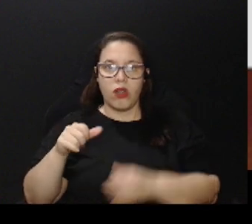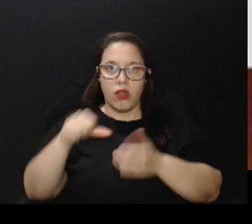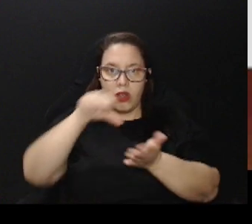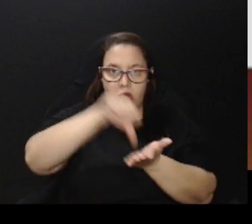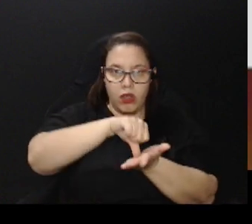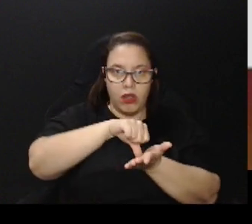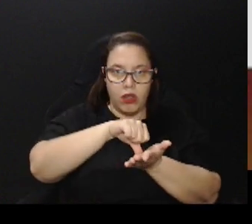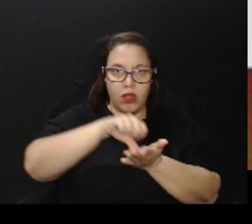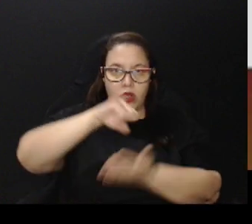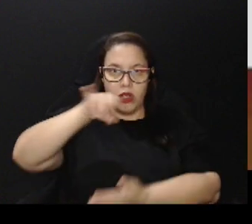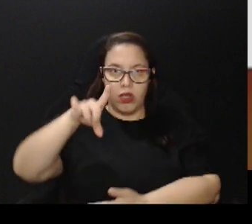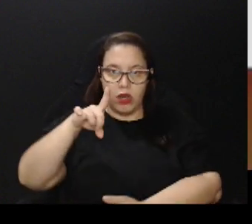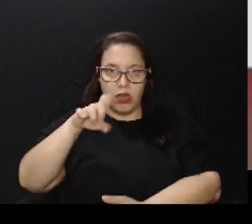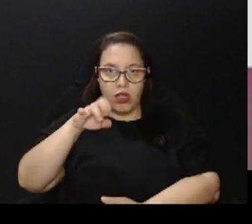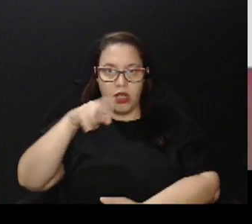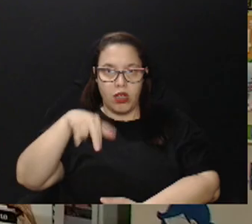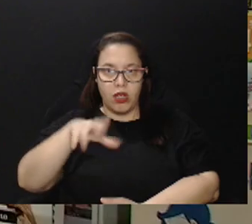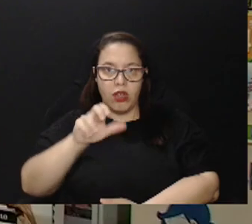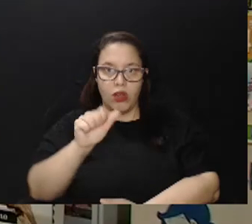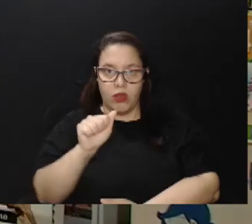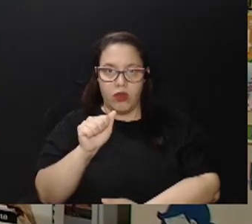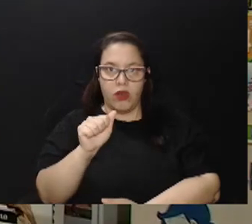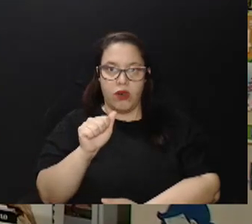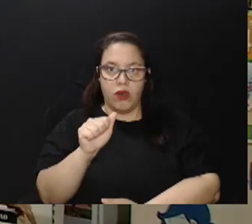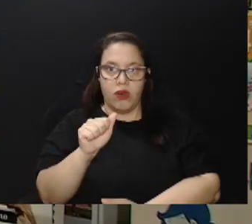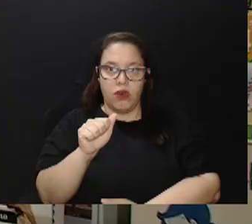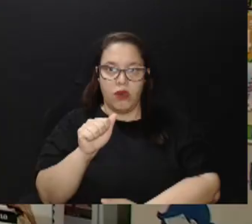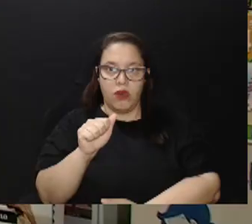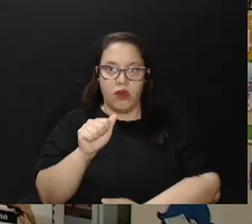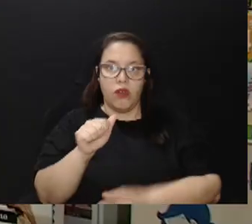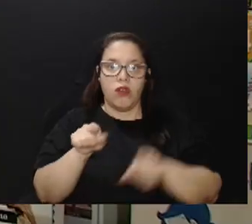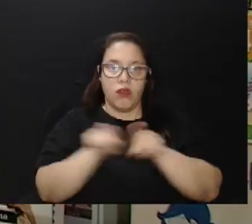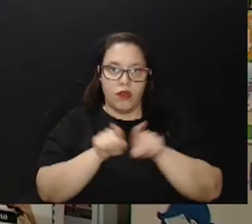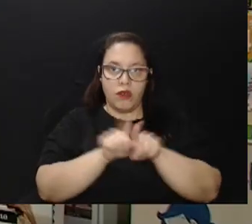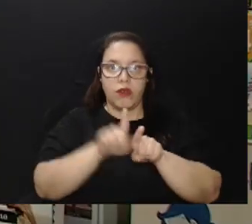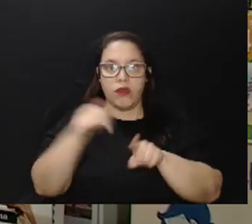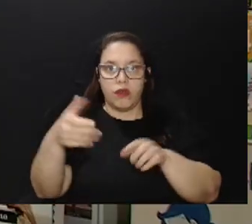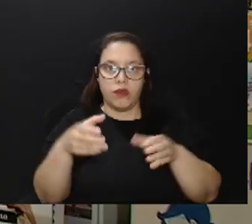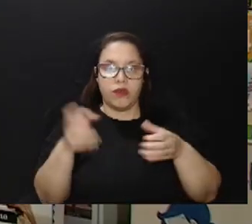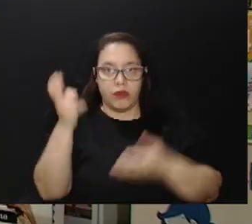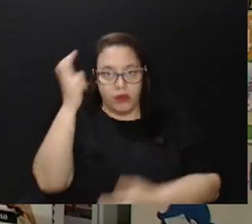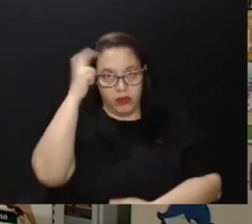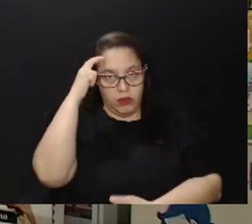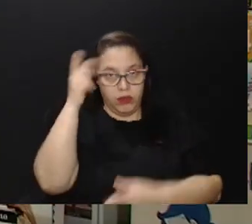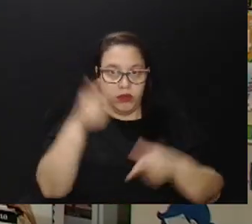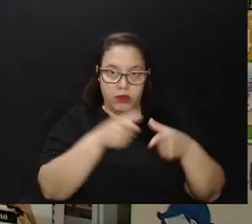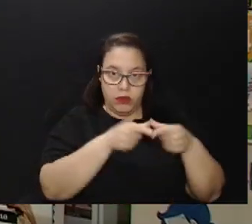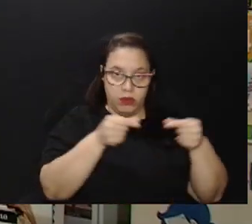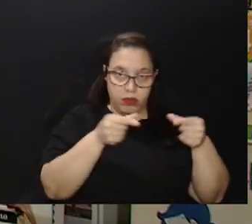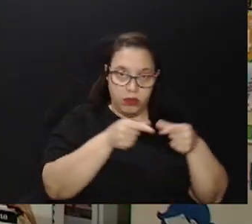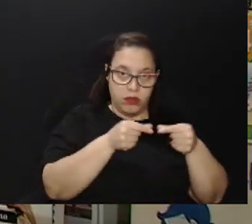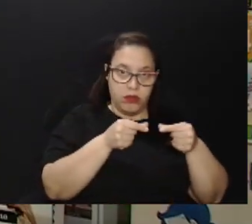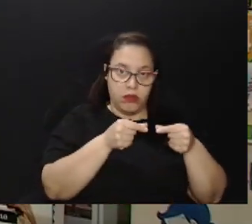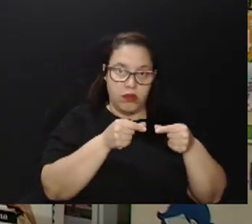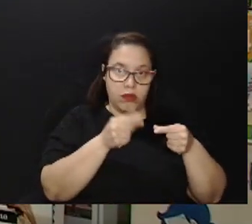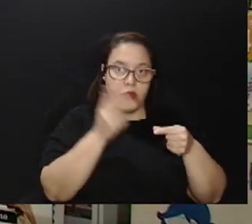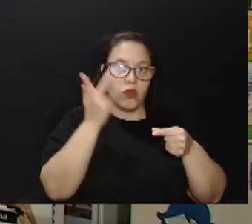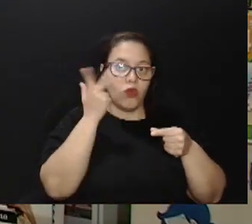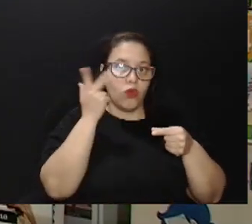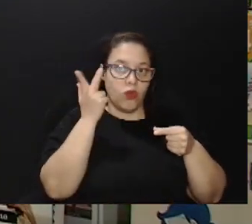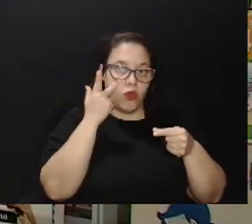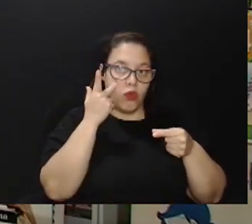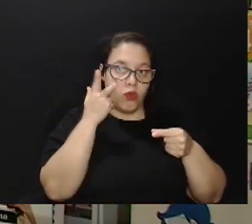Eulina. Eles são também, além da cultura japonesa, eles têm uma cultura muito típica deles, né? Então, mesmo para